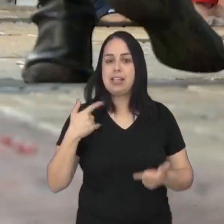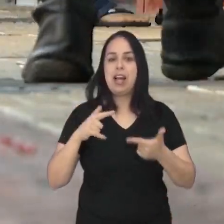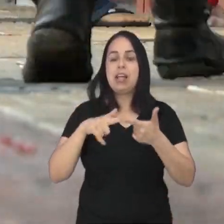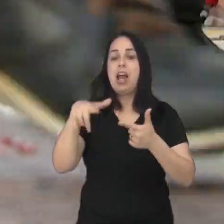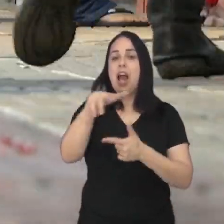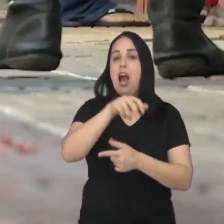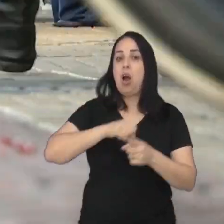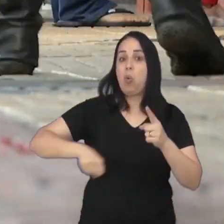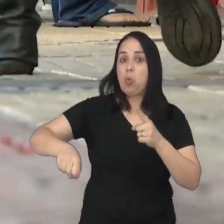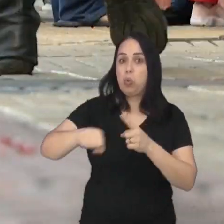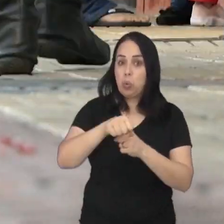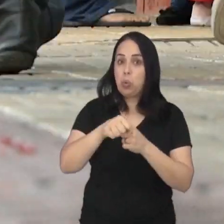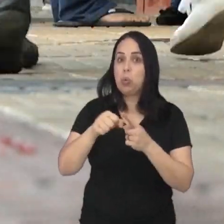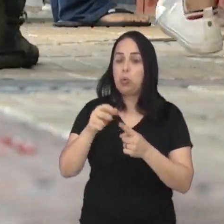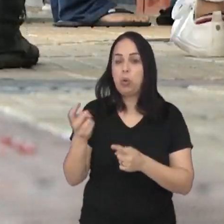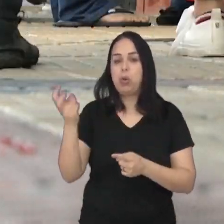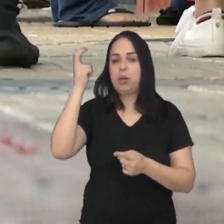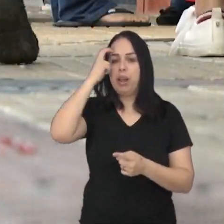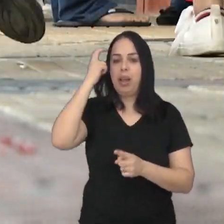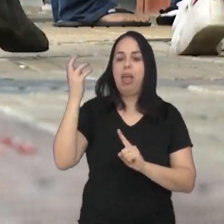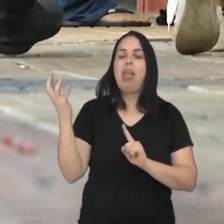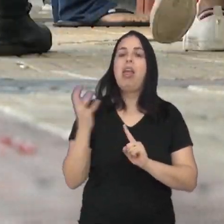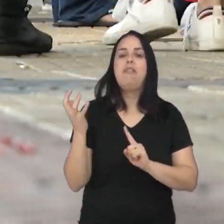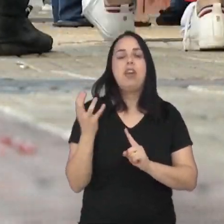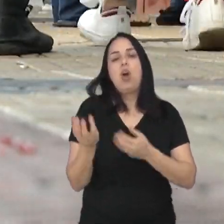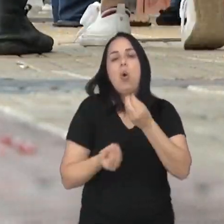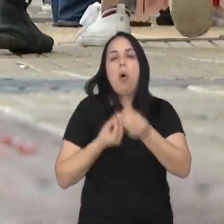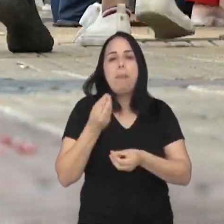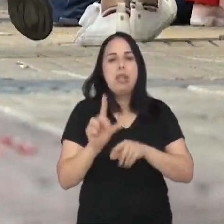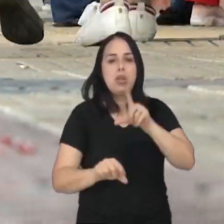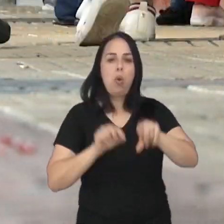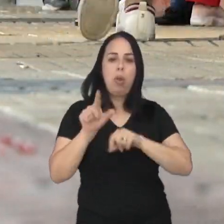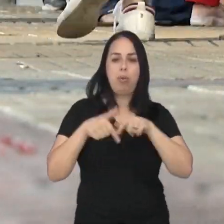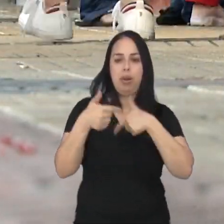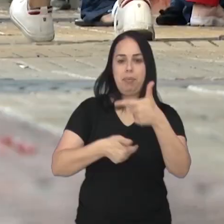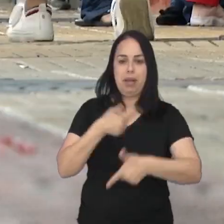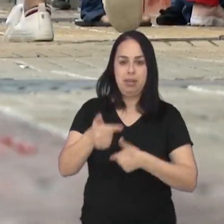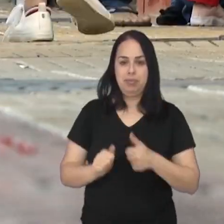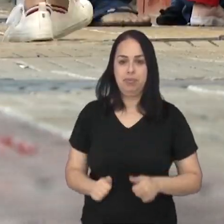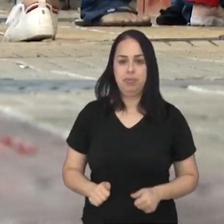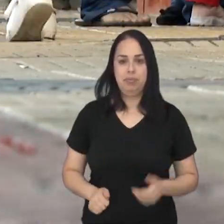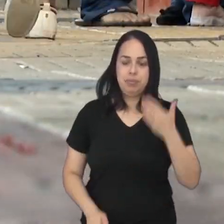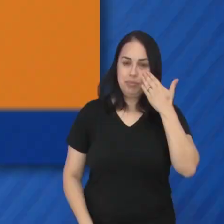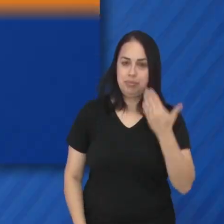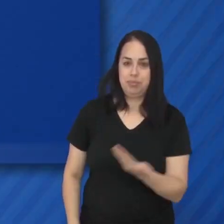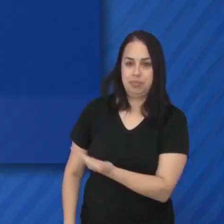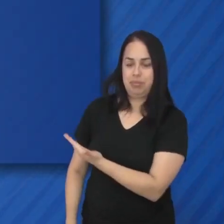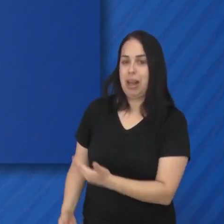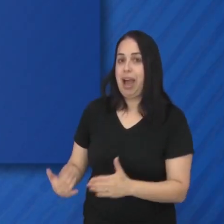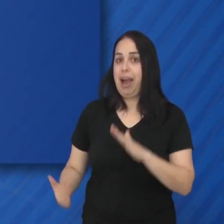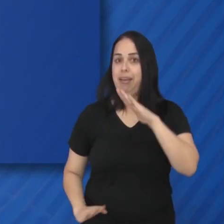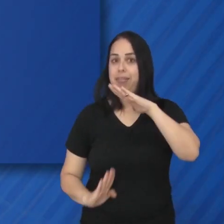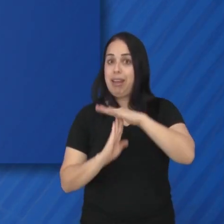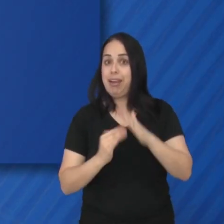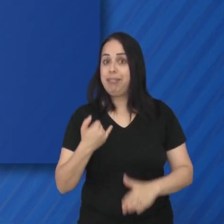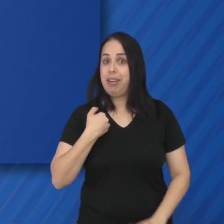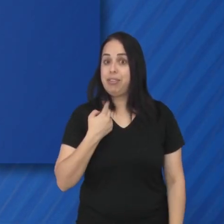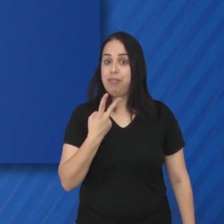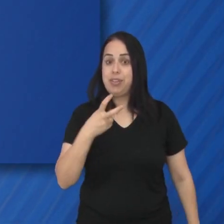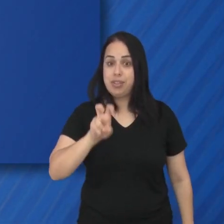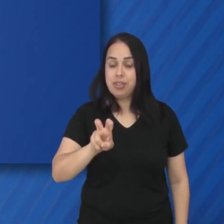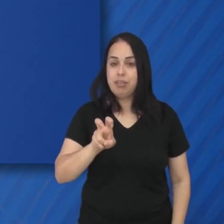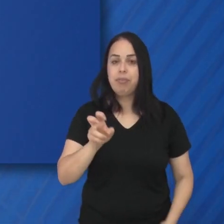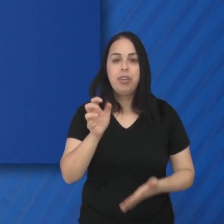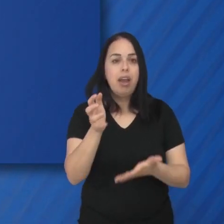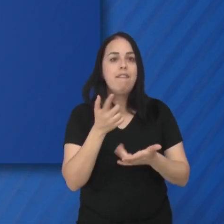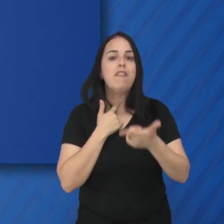pesquisas, idade e aspectos culturais de cada geração influenciam na escolha pelo modelo de trabalho. A geração Z, com até